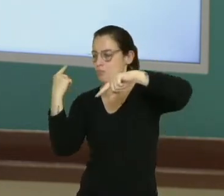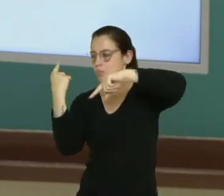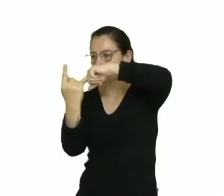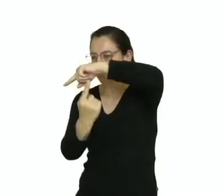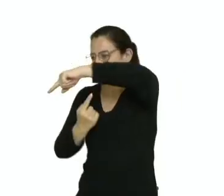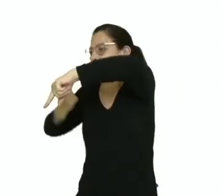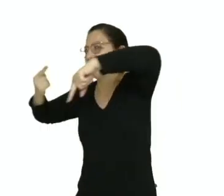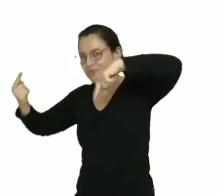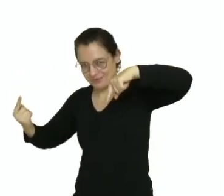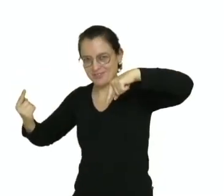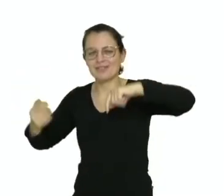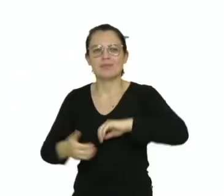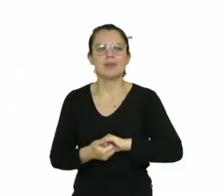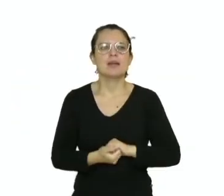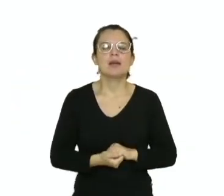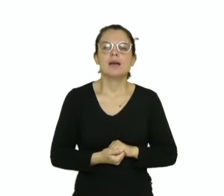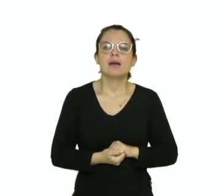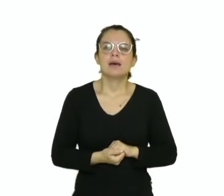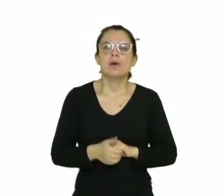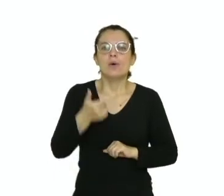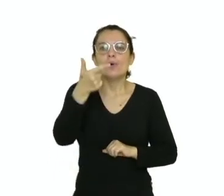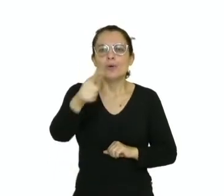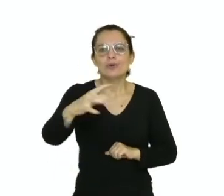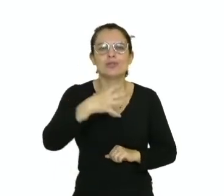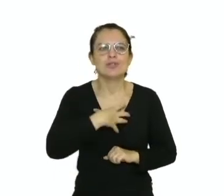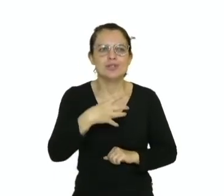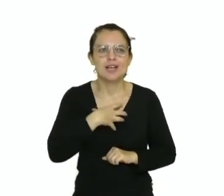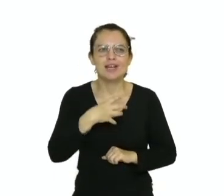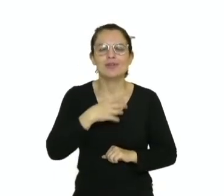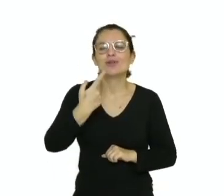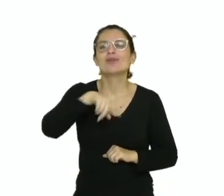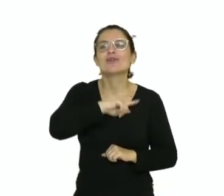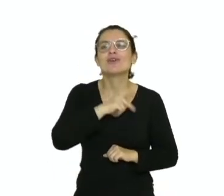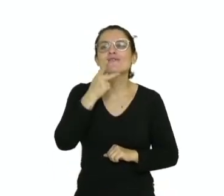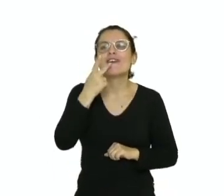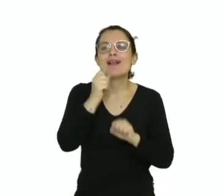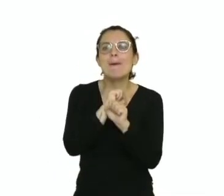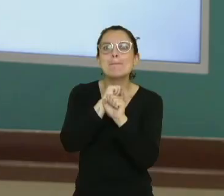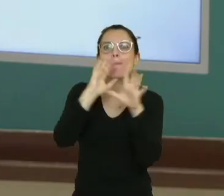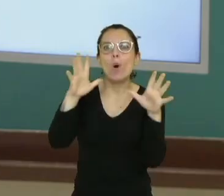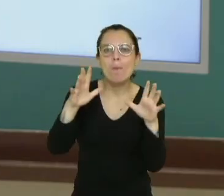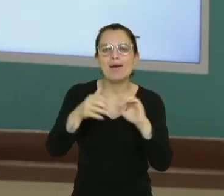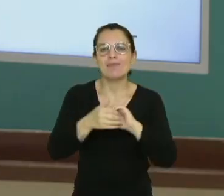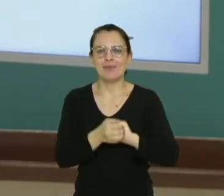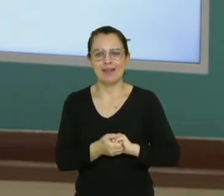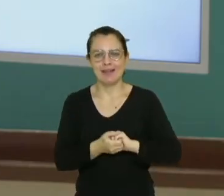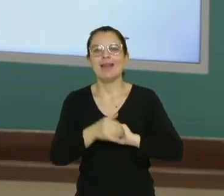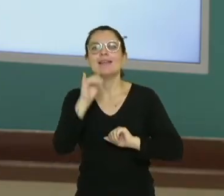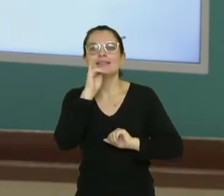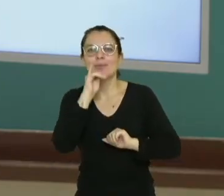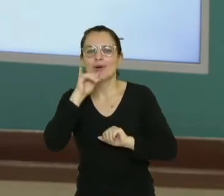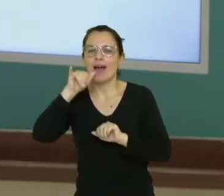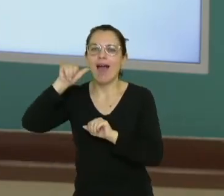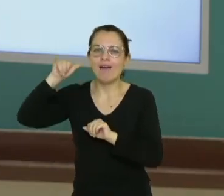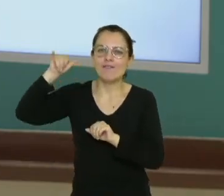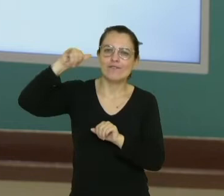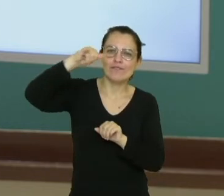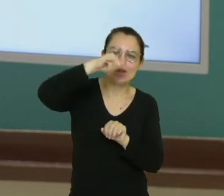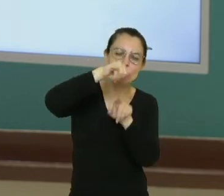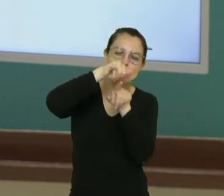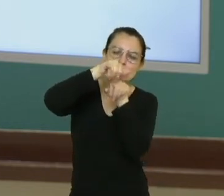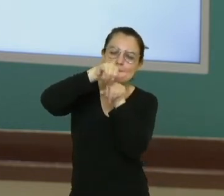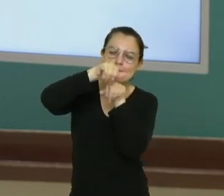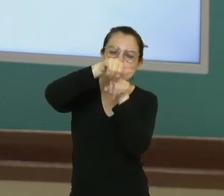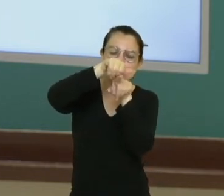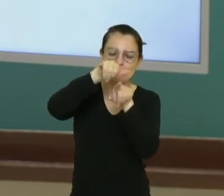o famoso caso da bomba, né? Então você tem um avião que solta uma bomba, um avião que está com uma velocidade constante, e nesse